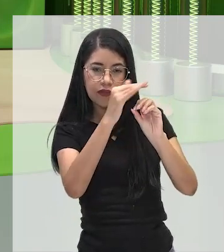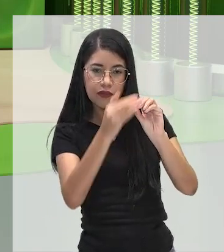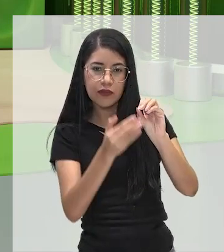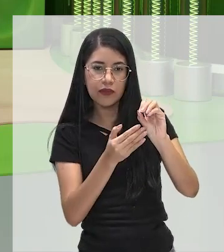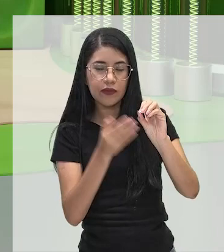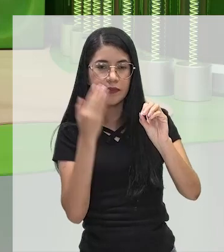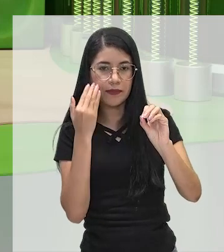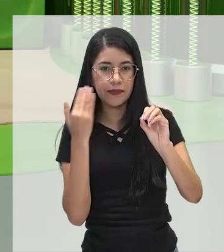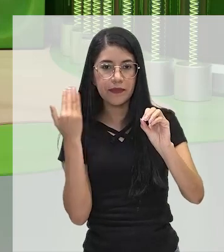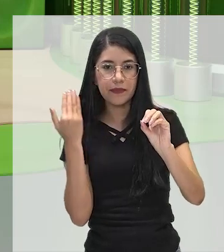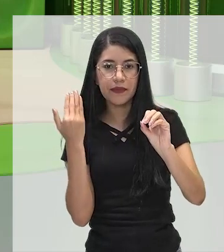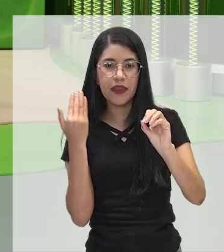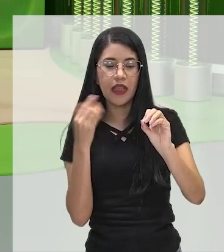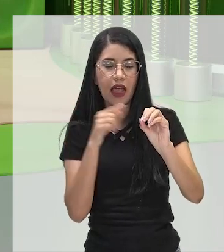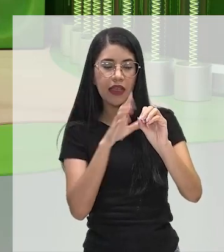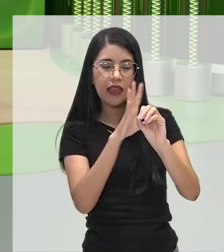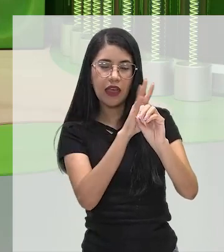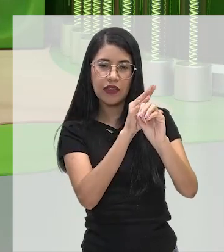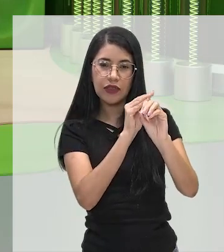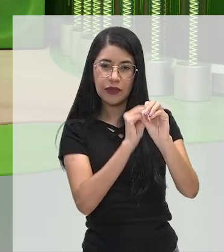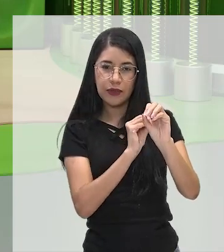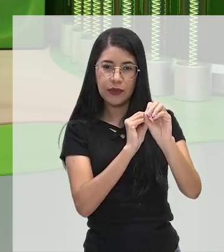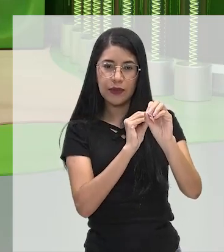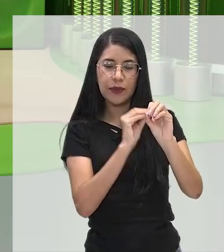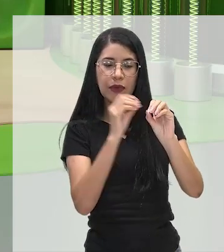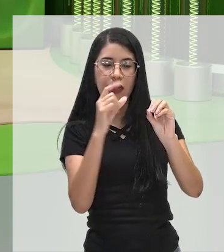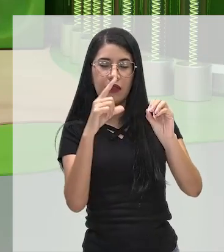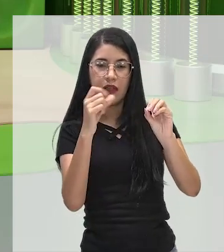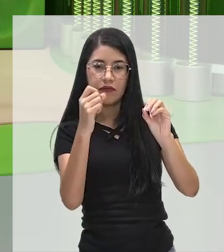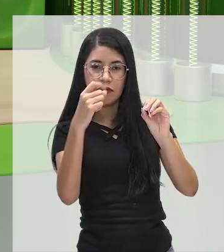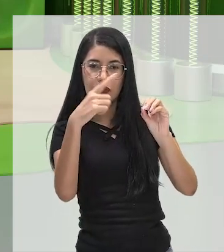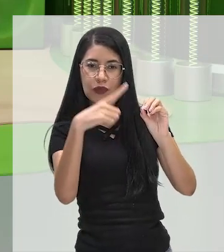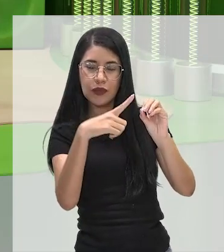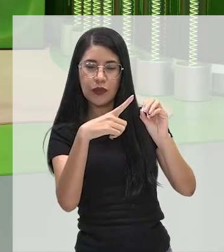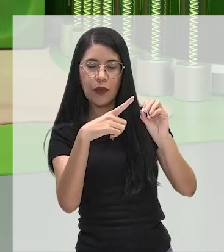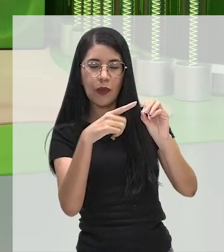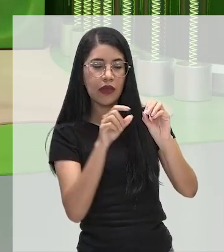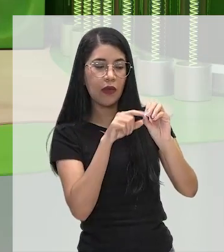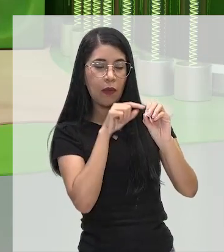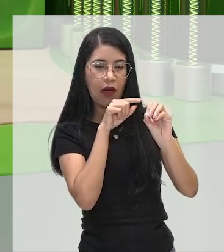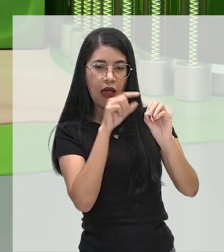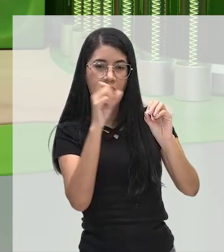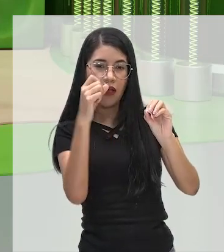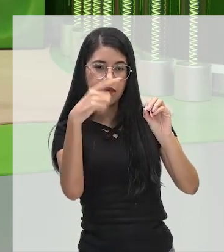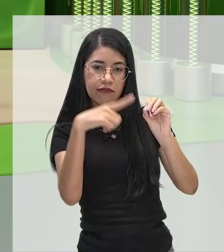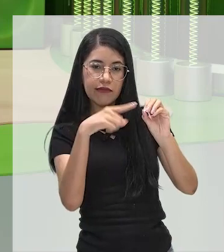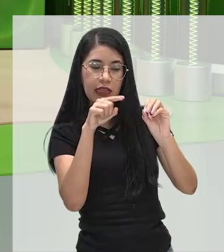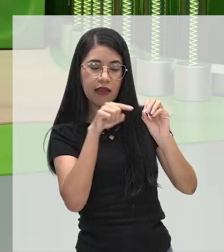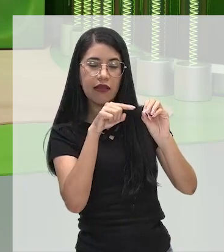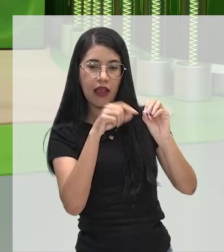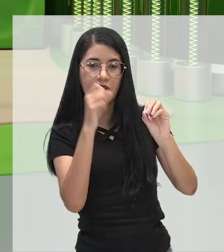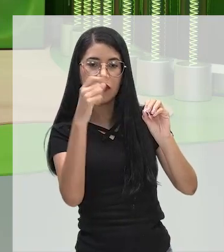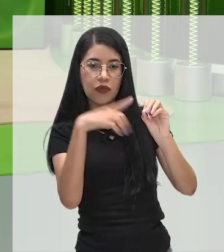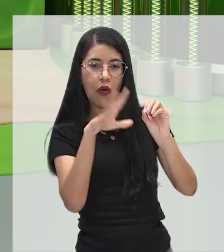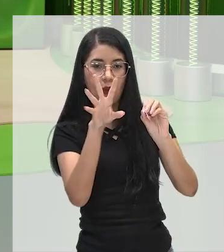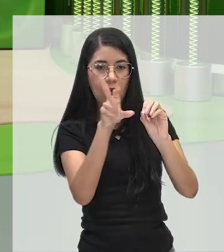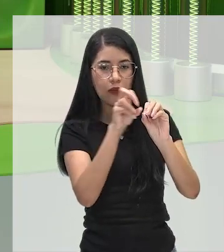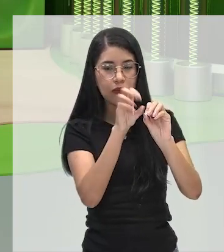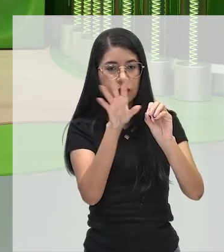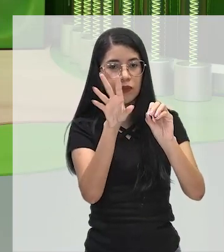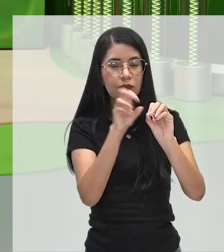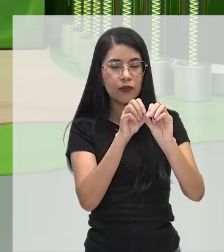visualizar, essa parte aqui na sombra. Vocês viram que o Sol passou ali, né? Então, aquele lado de lá está recebendo luz solar, então ele